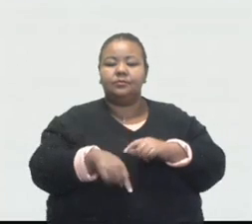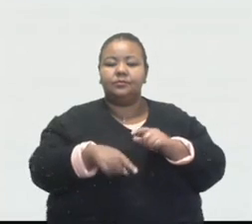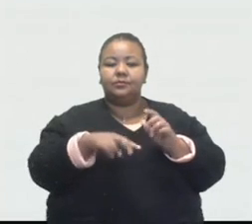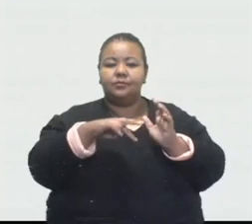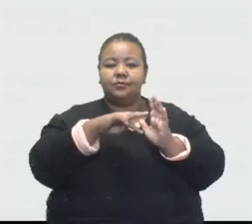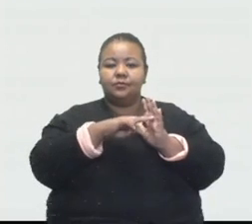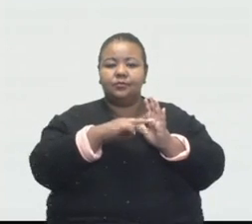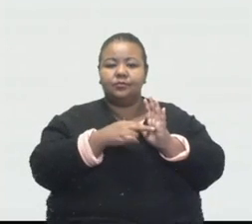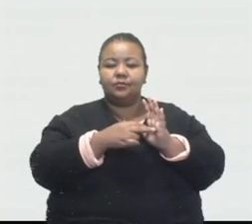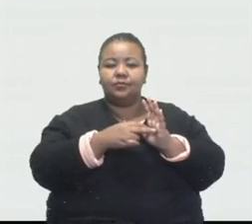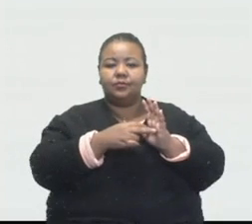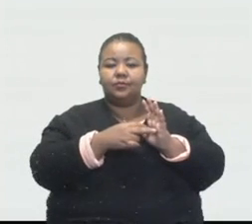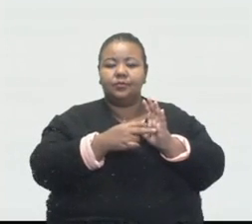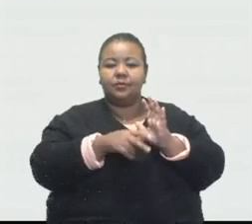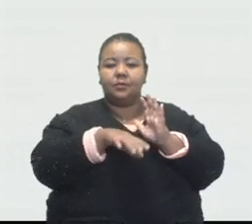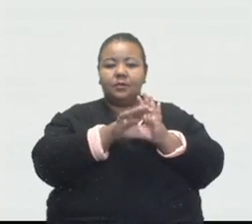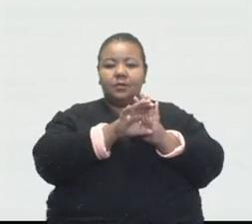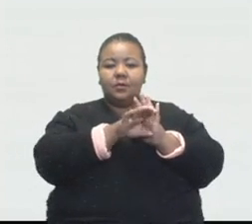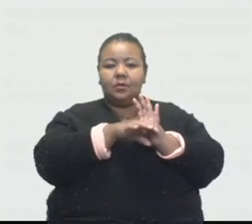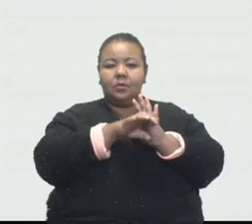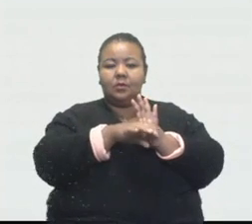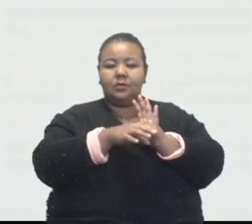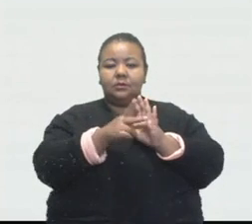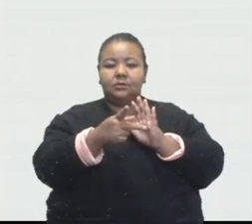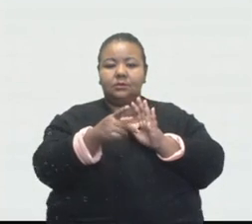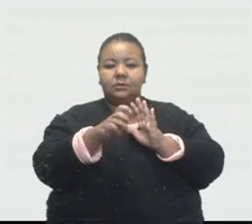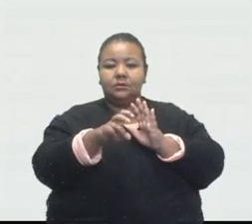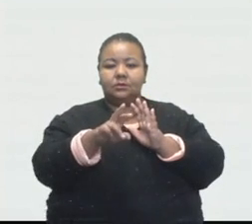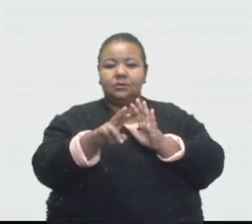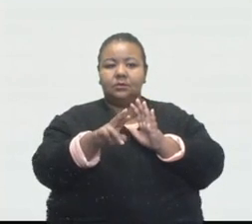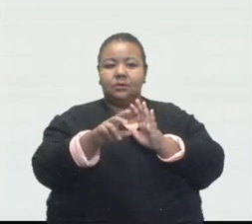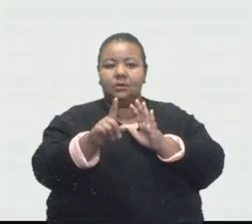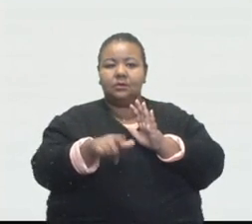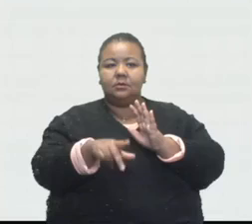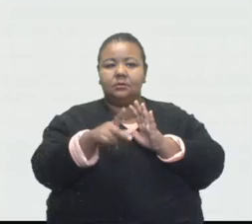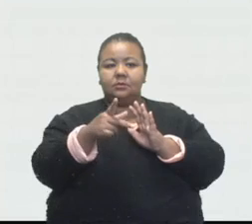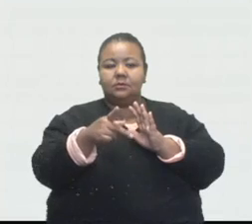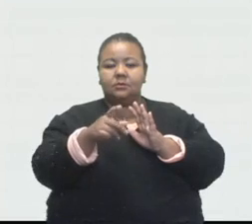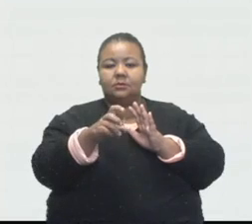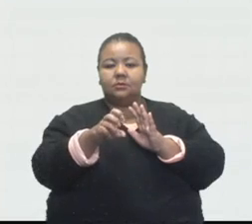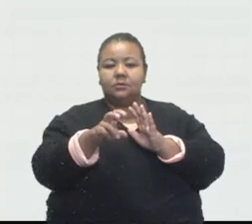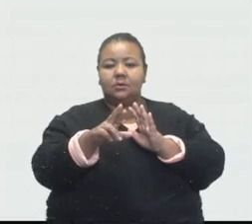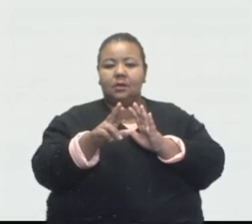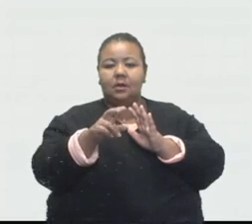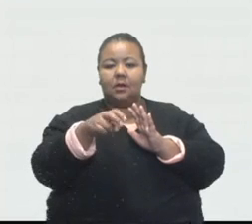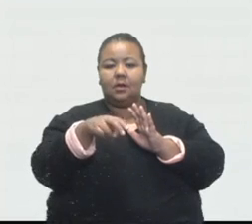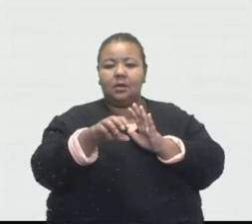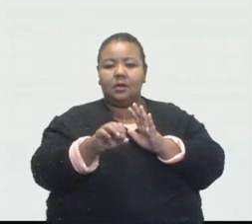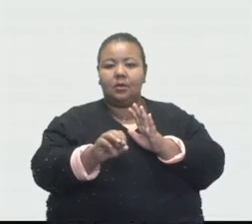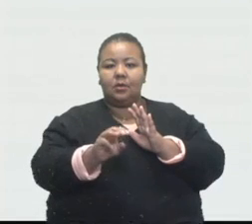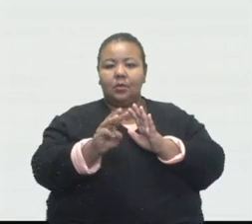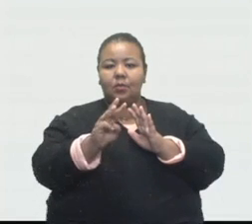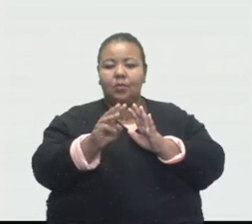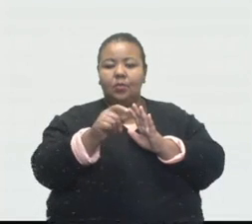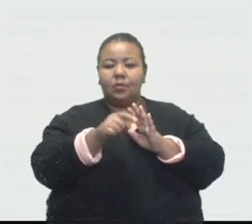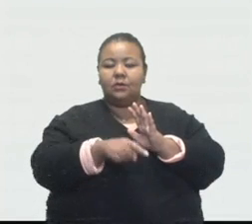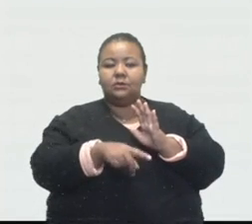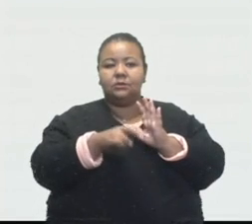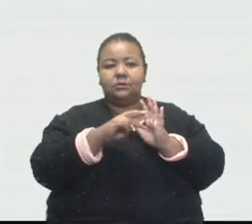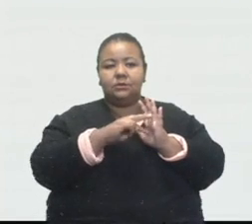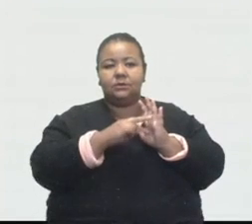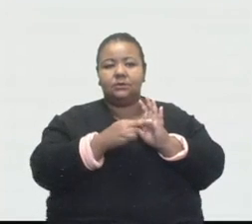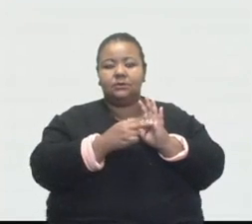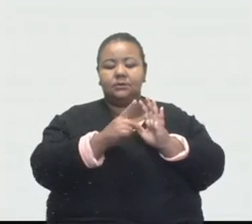refere-se a um conceito, o ker, que é kernel. Então, este conceito, ele é o